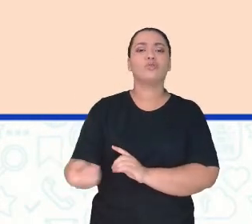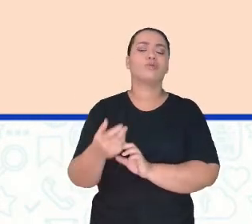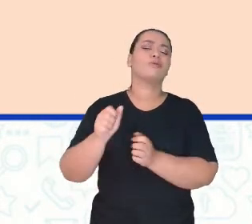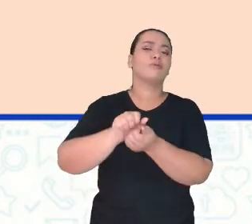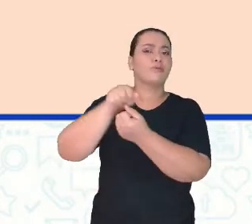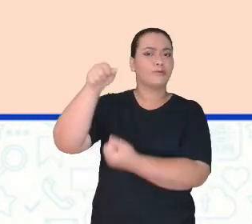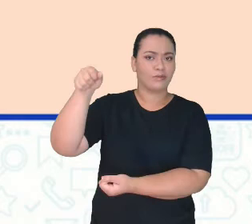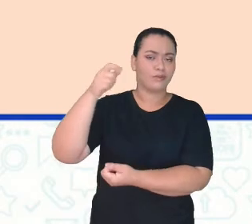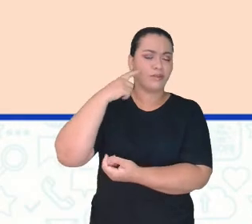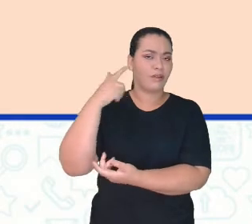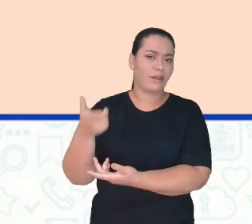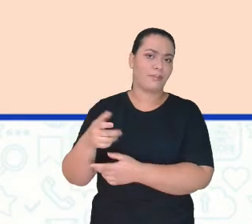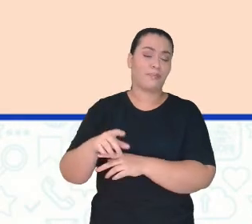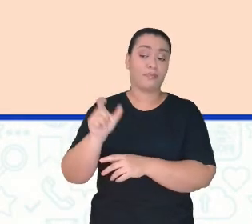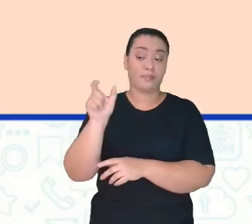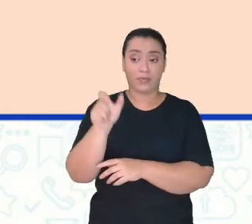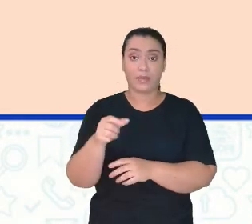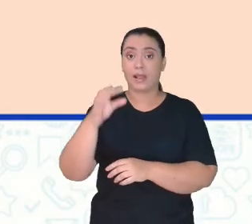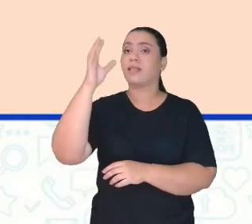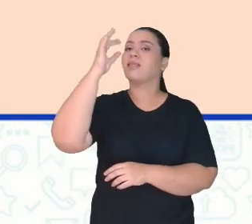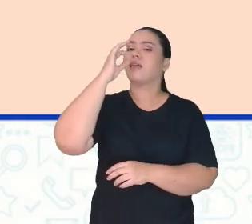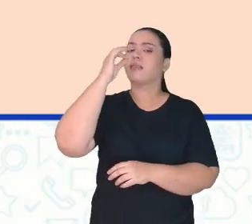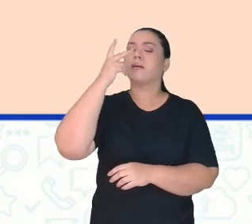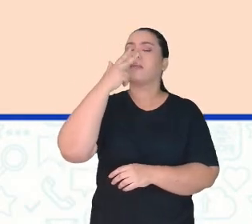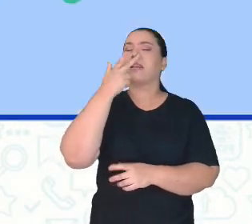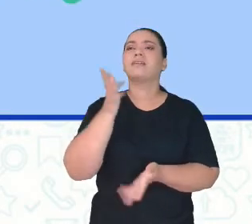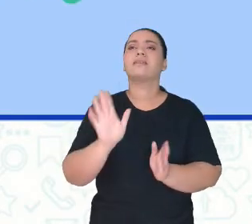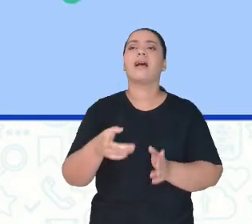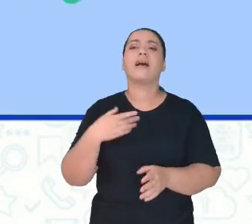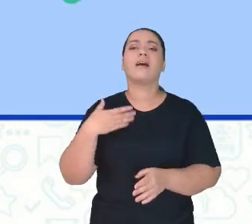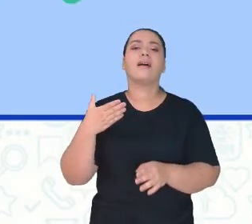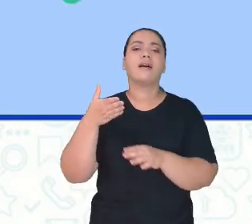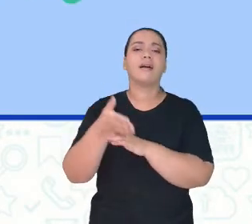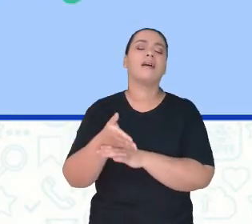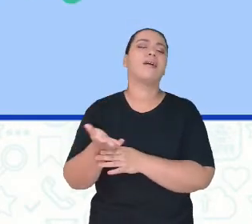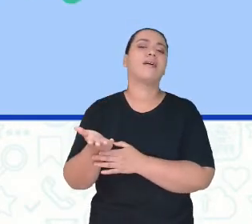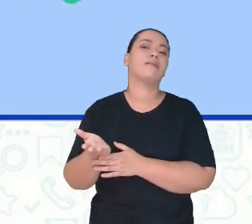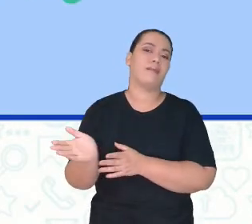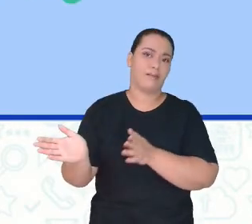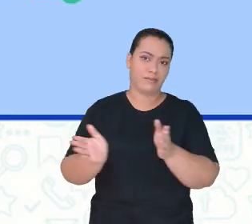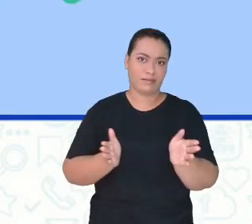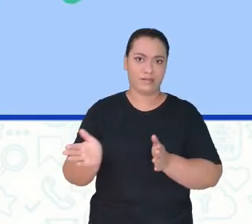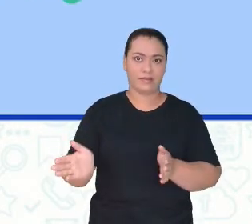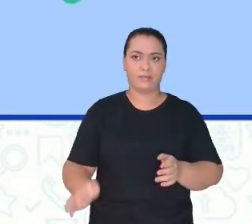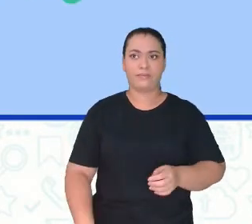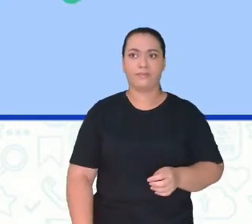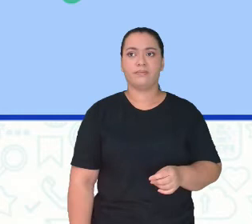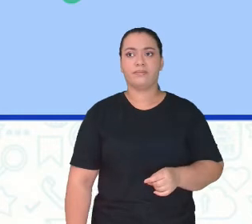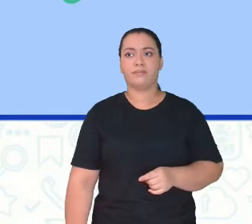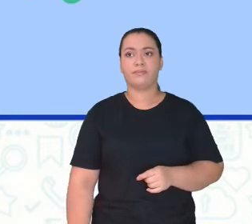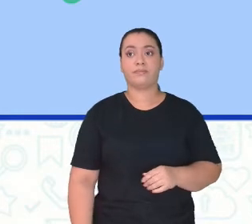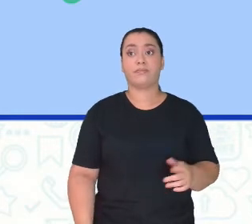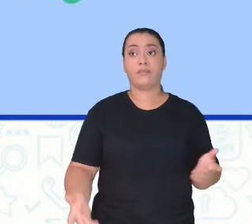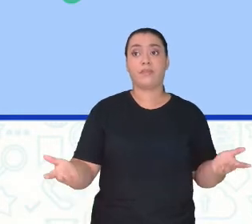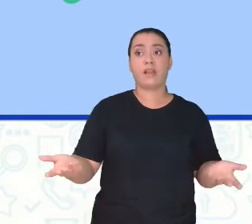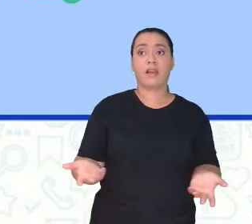também, torna o Zé Gotinha um símbolo acessível, né? E agora, isso aqui é um cartaz. Aí vocês ficam, tá, mas a